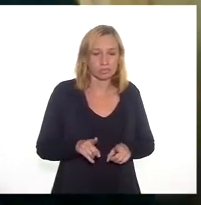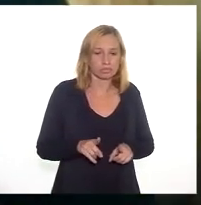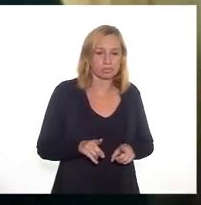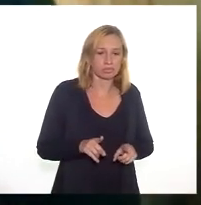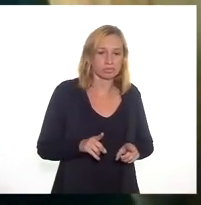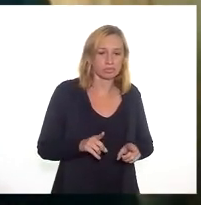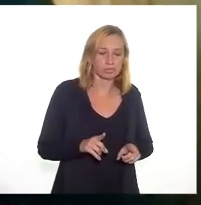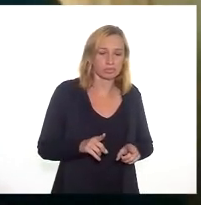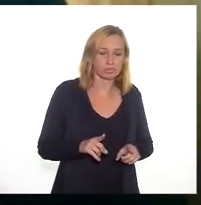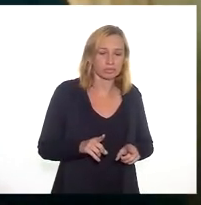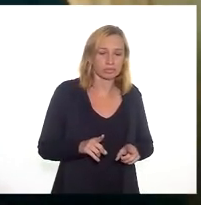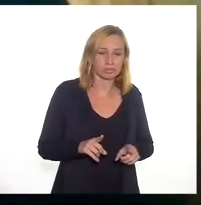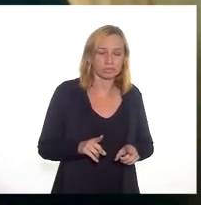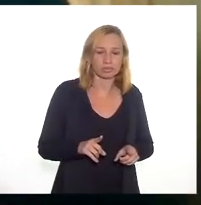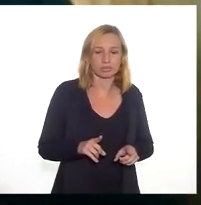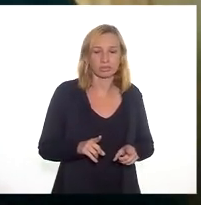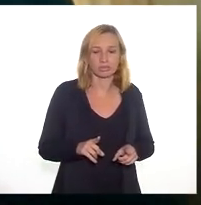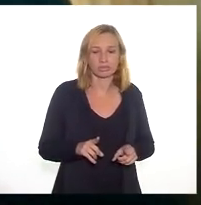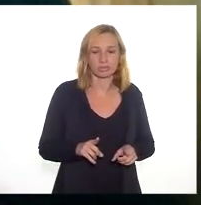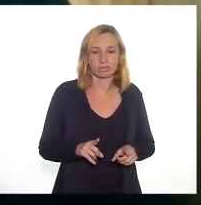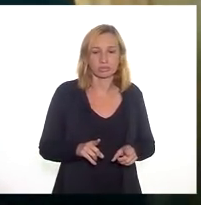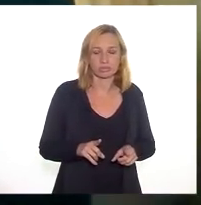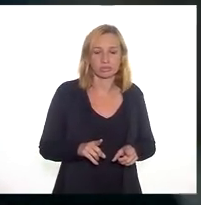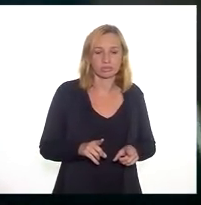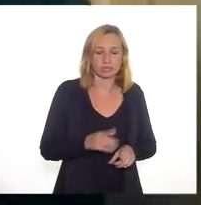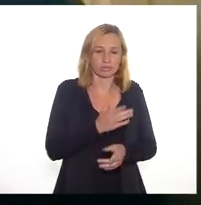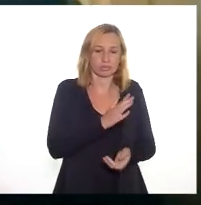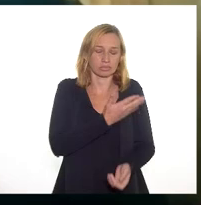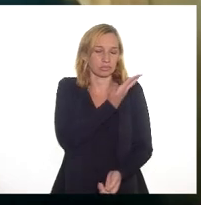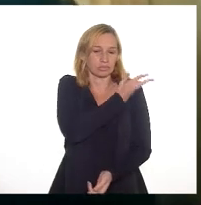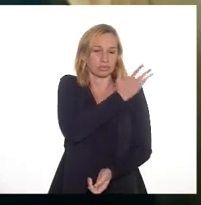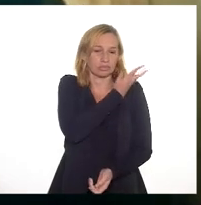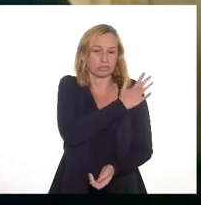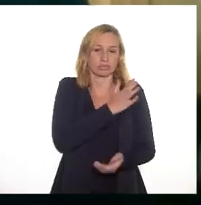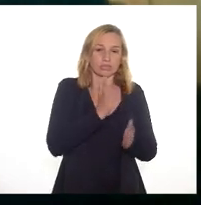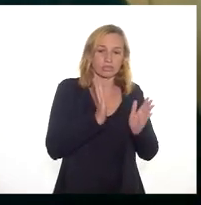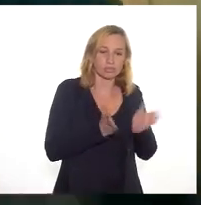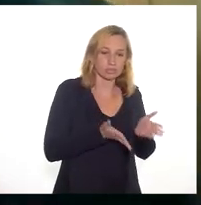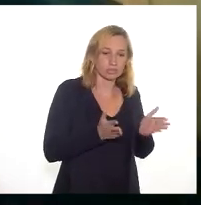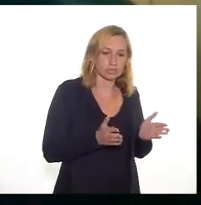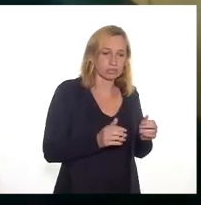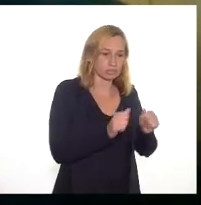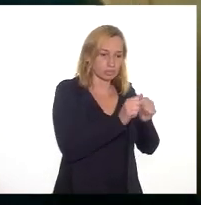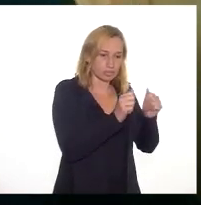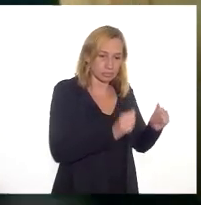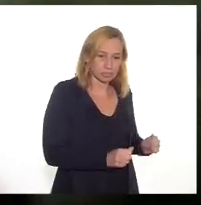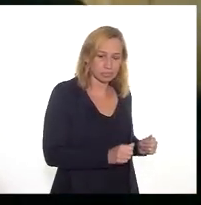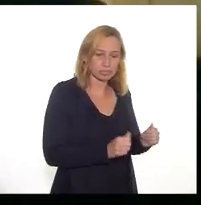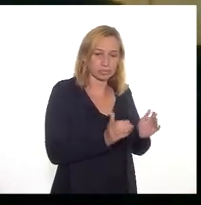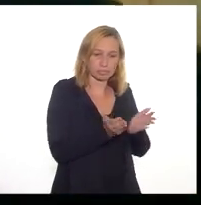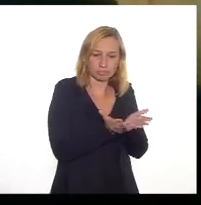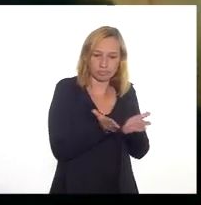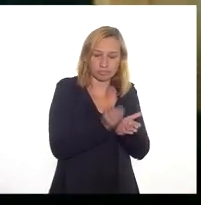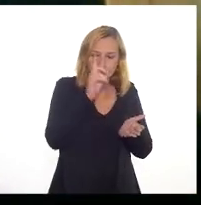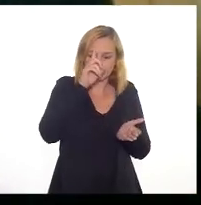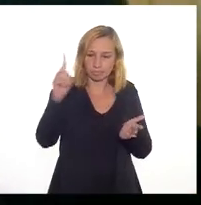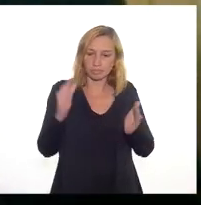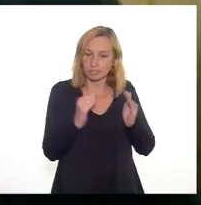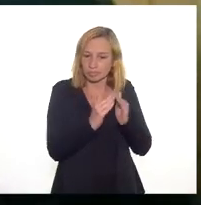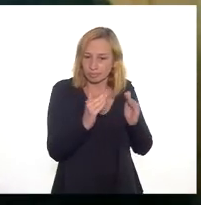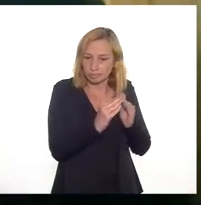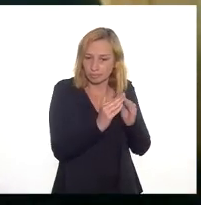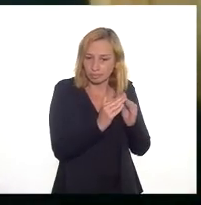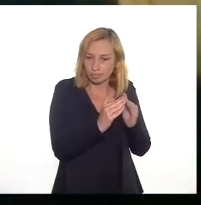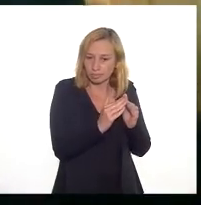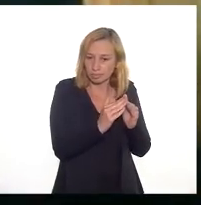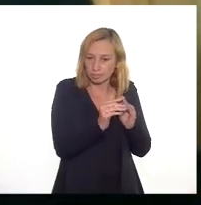intolerância, parabéns, e que hoje nenhuma estátua, nenhuma Bíblia, nenhuma casa